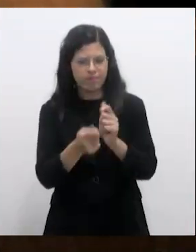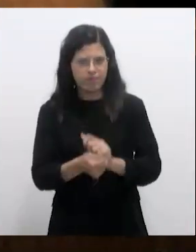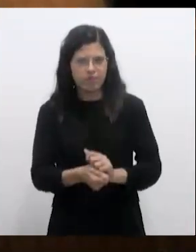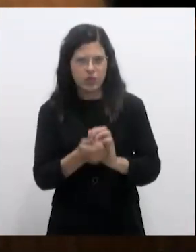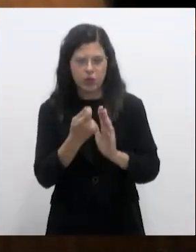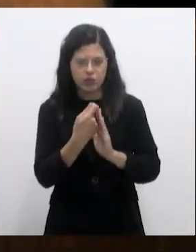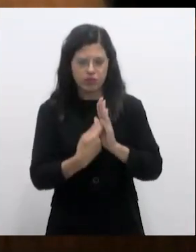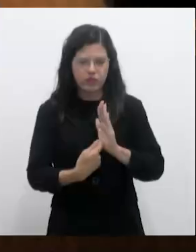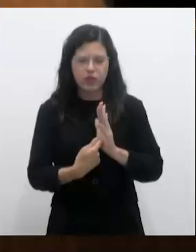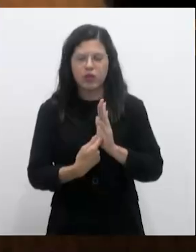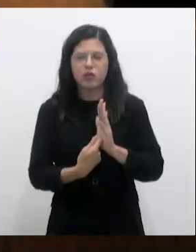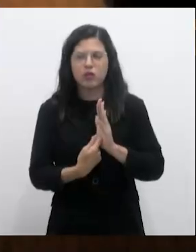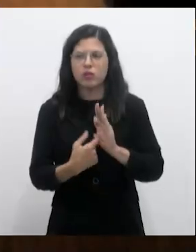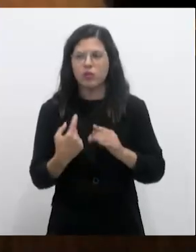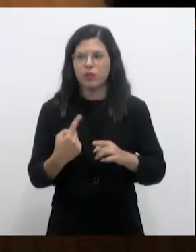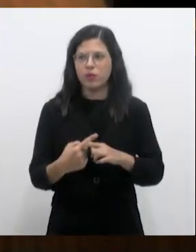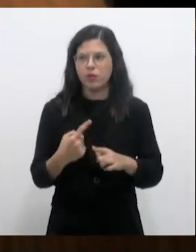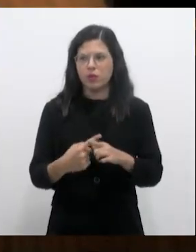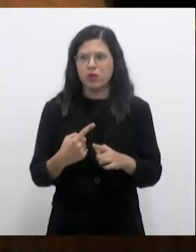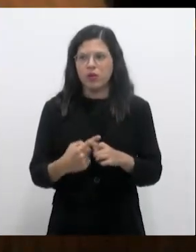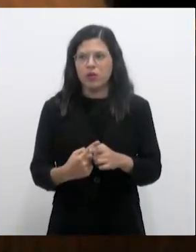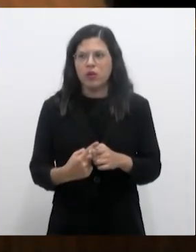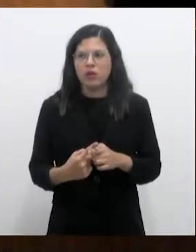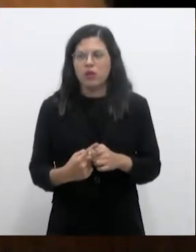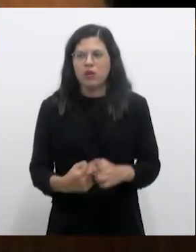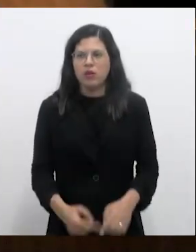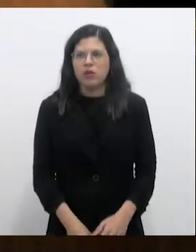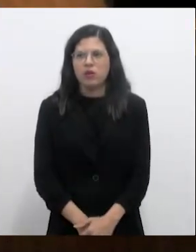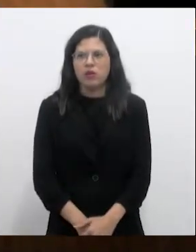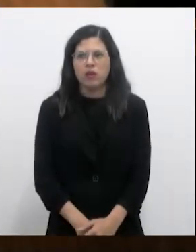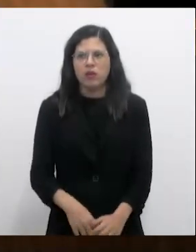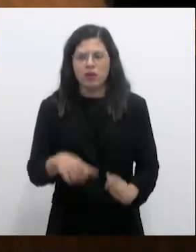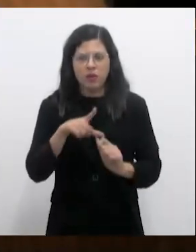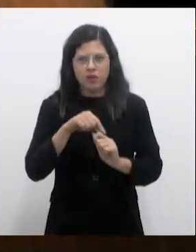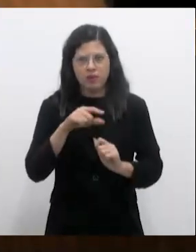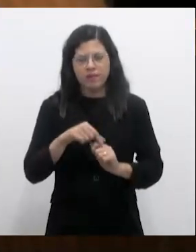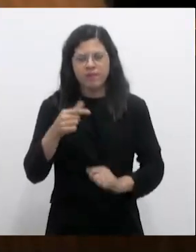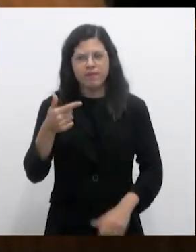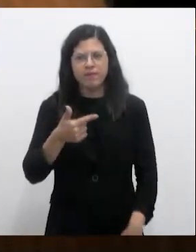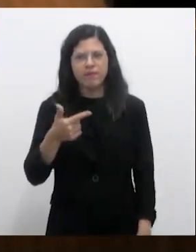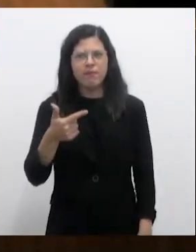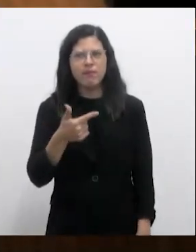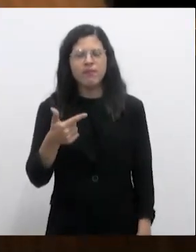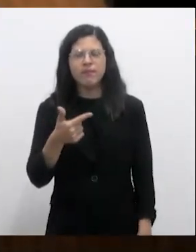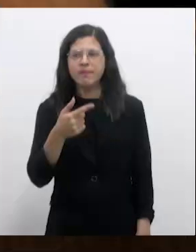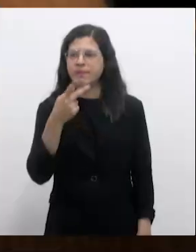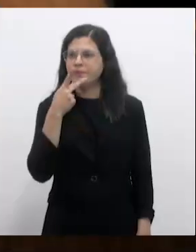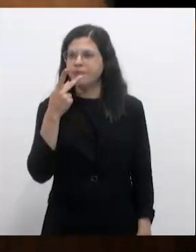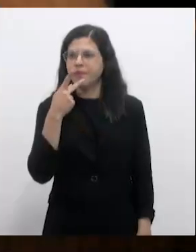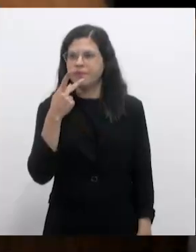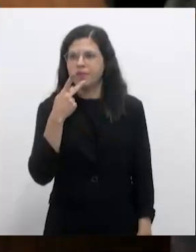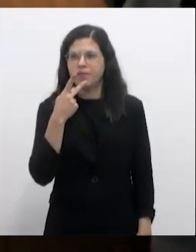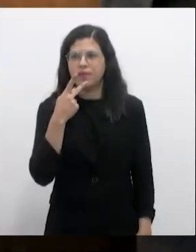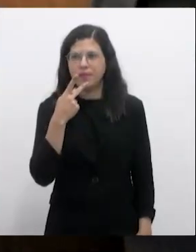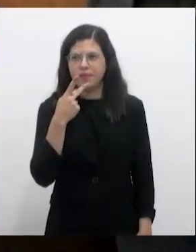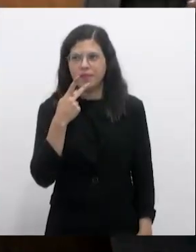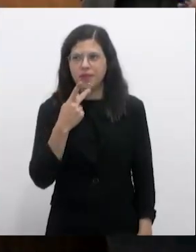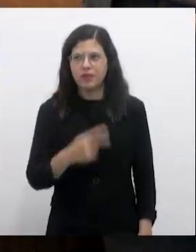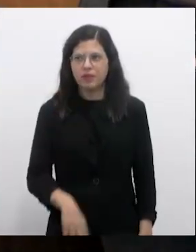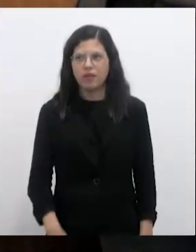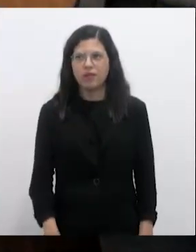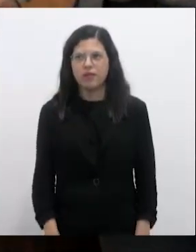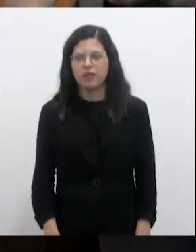redacionais, porque no artigo 2º está dizendo que fica